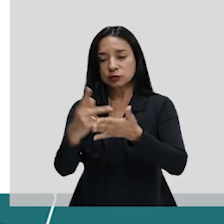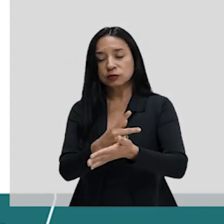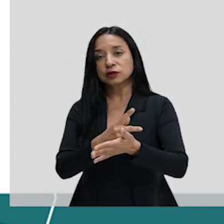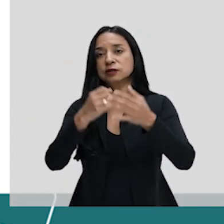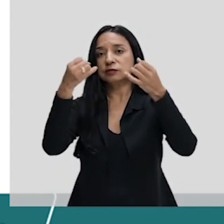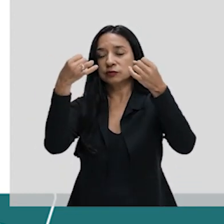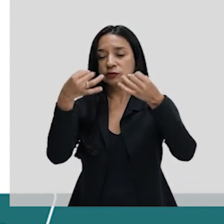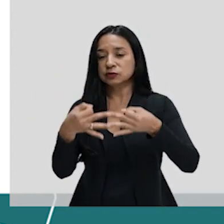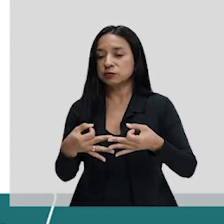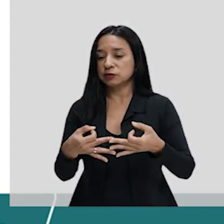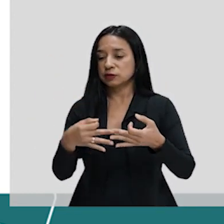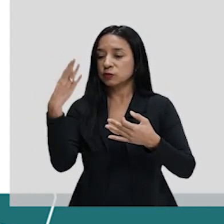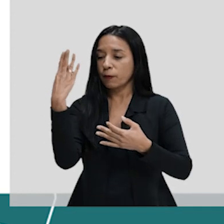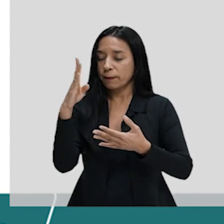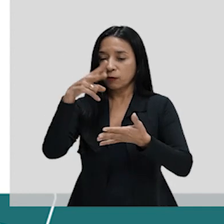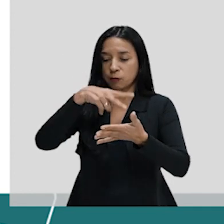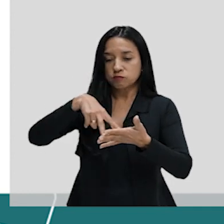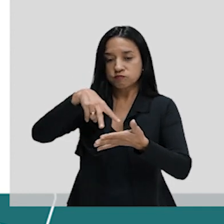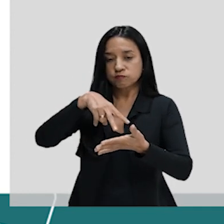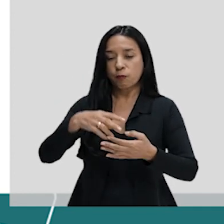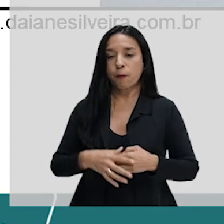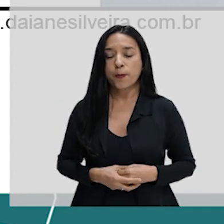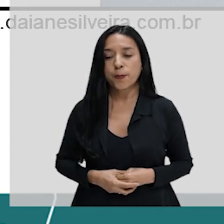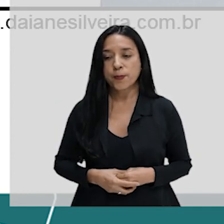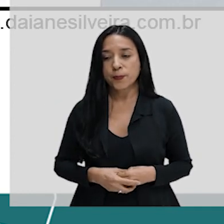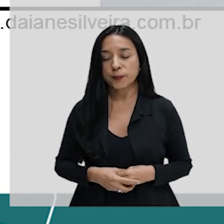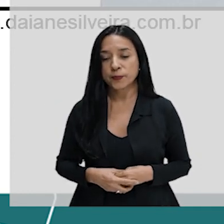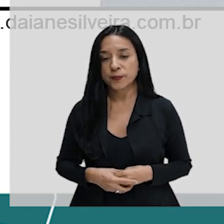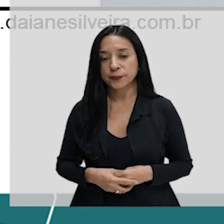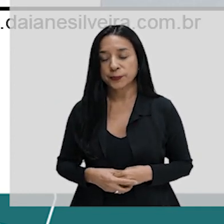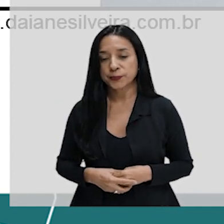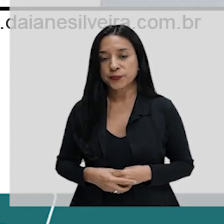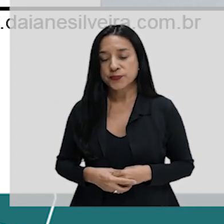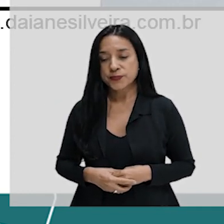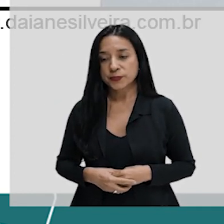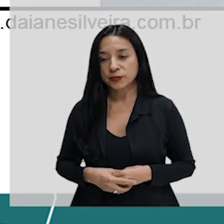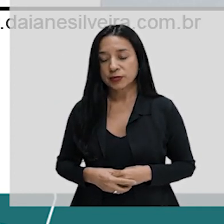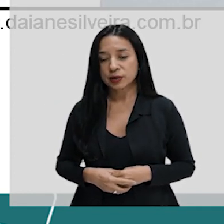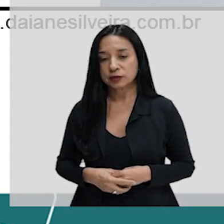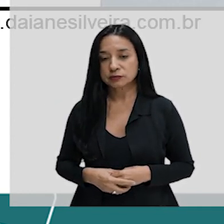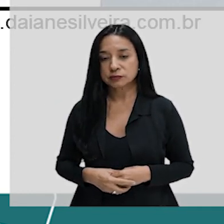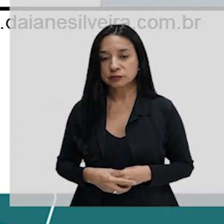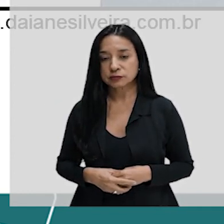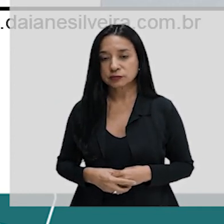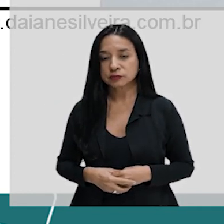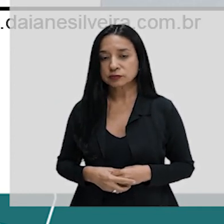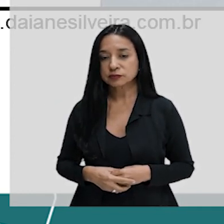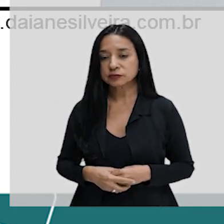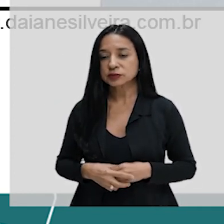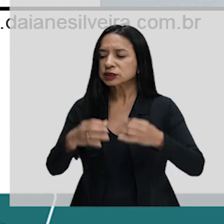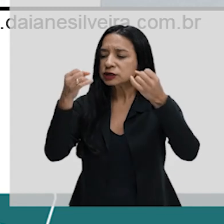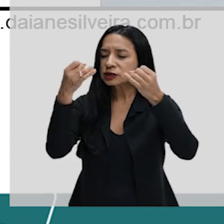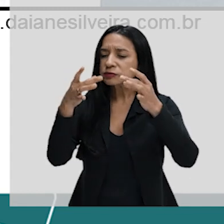uma autorregulação no organismo, existem umas melhorias biológicas que vão acontecendo.